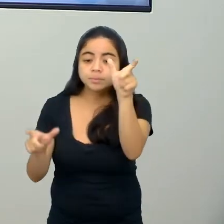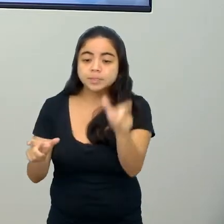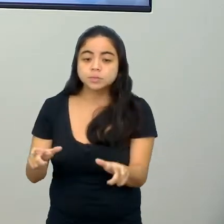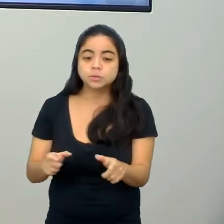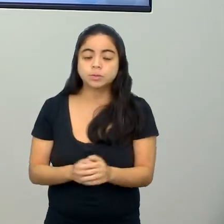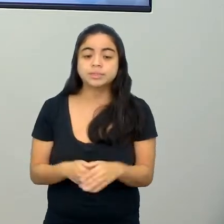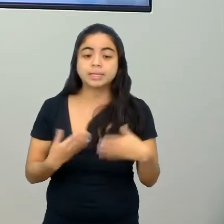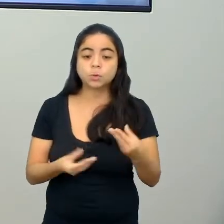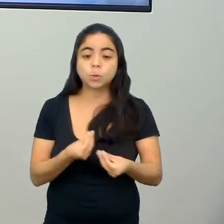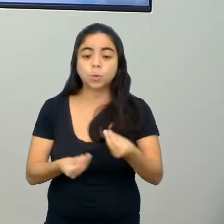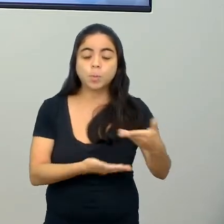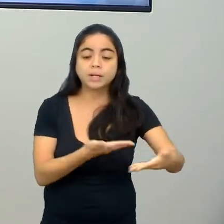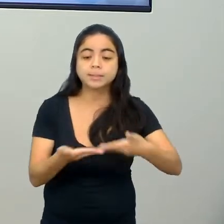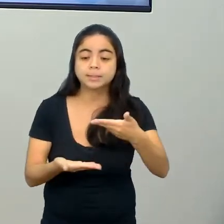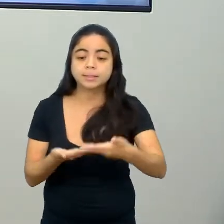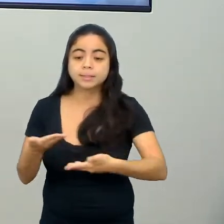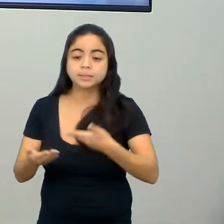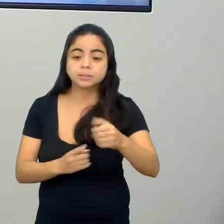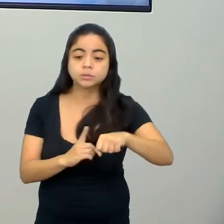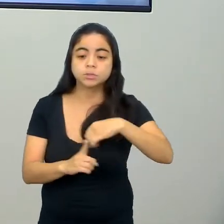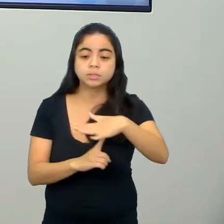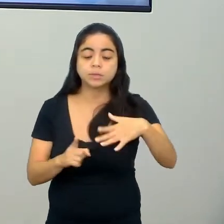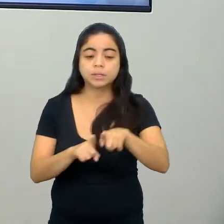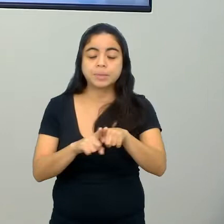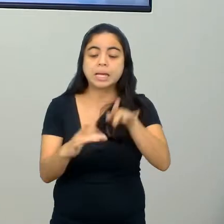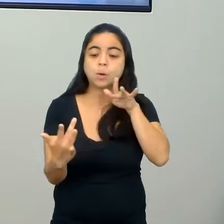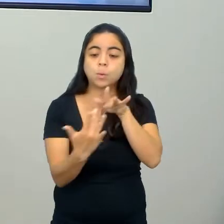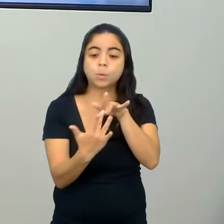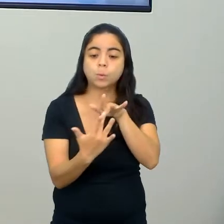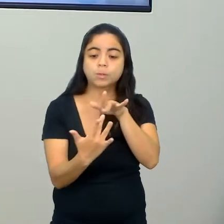tiver interação social, a gente tiver contato com o outro,